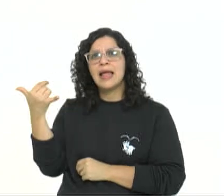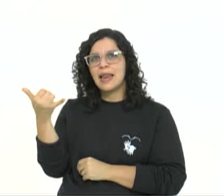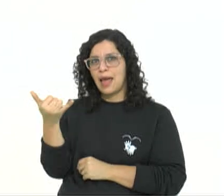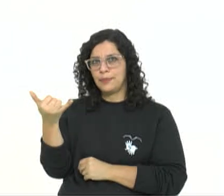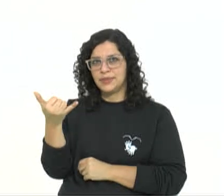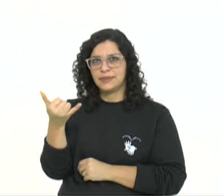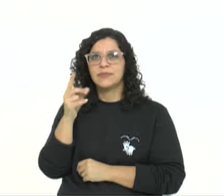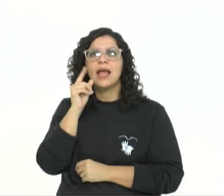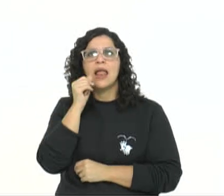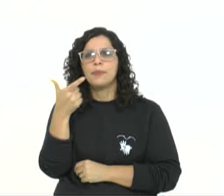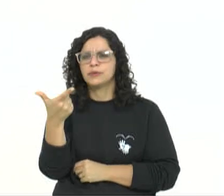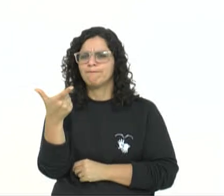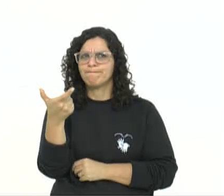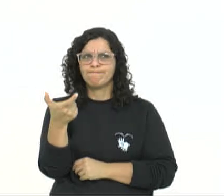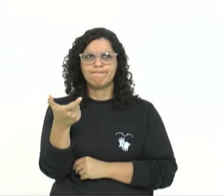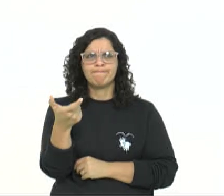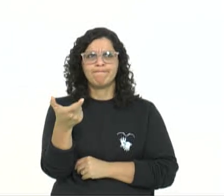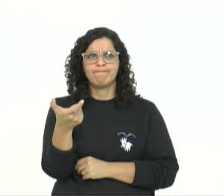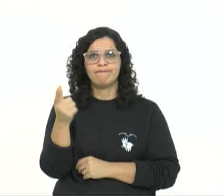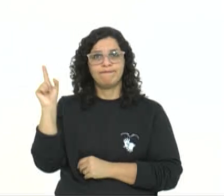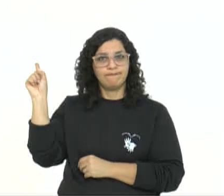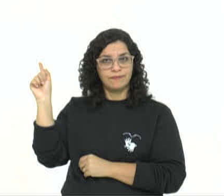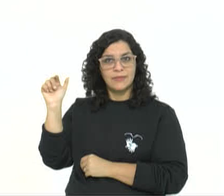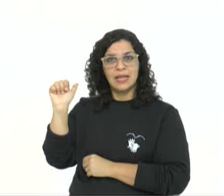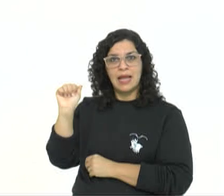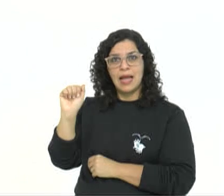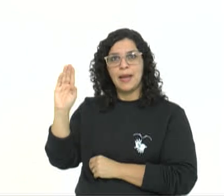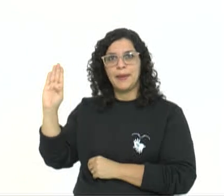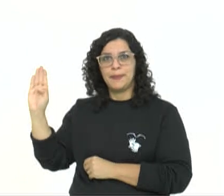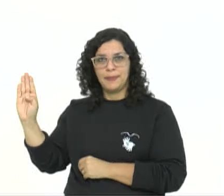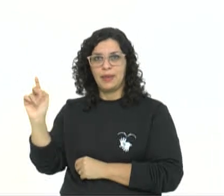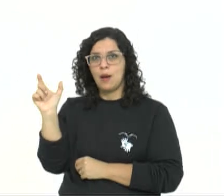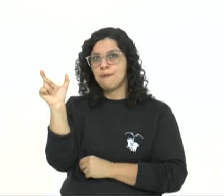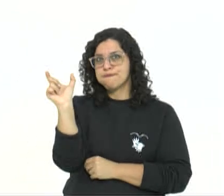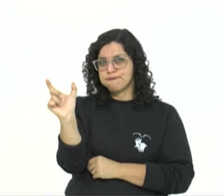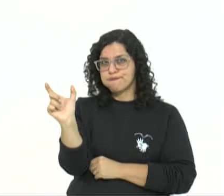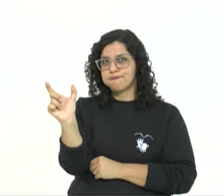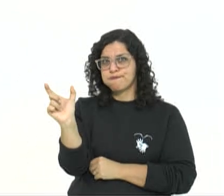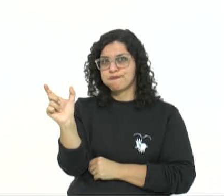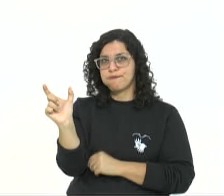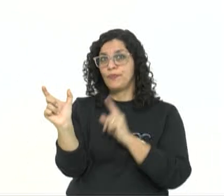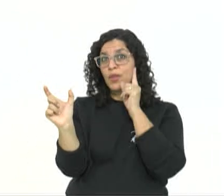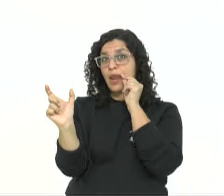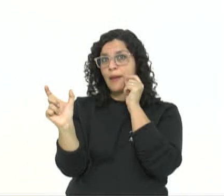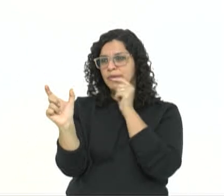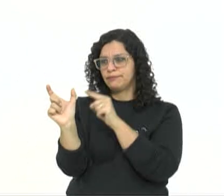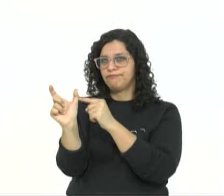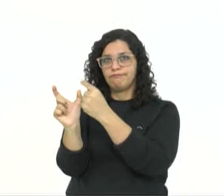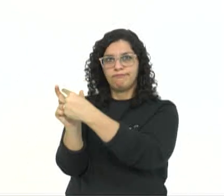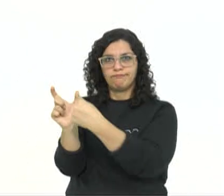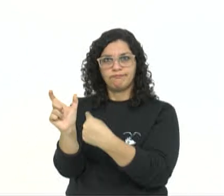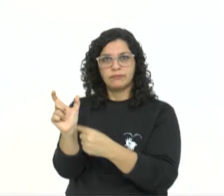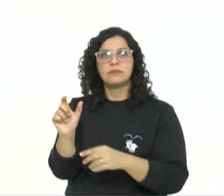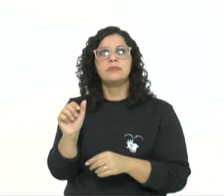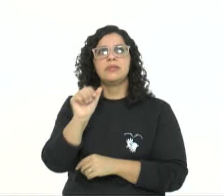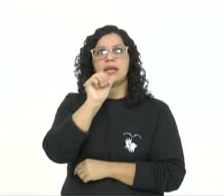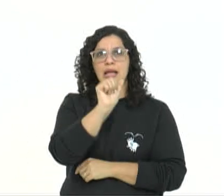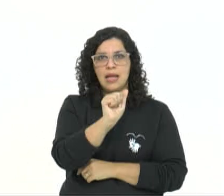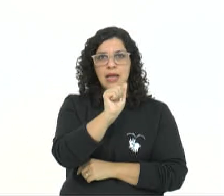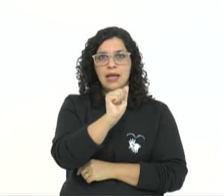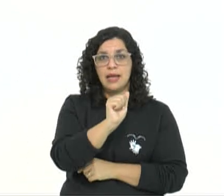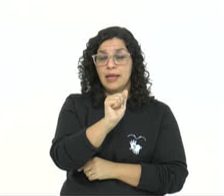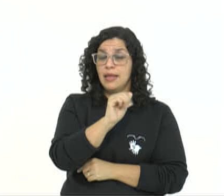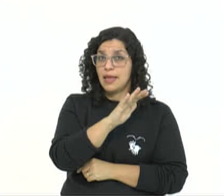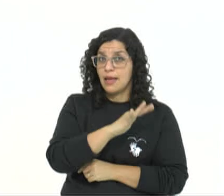seus dedos, da maneira indicada na figura abaixo. No caso, está ao lado. Adotando como A